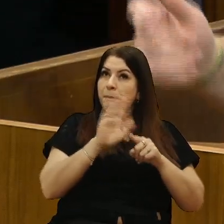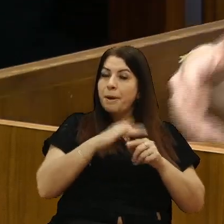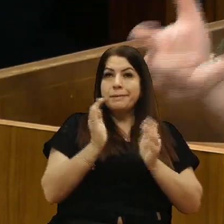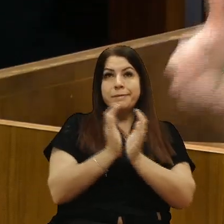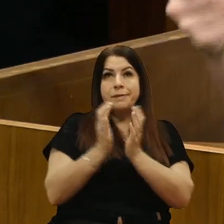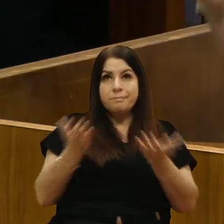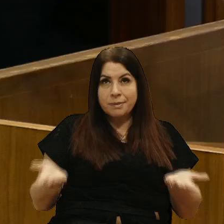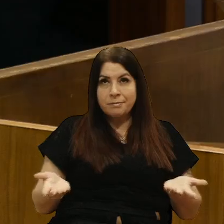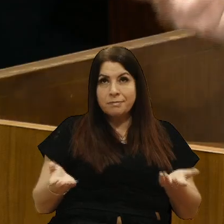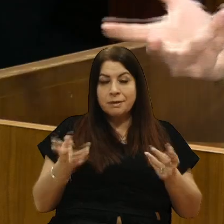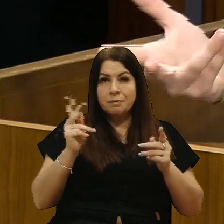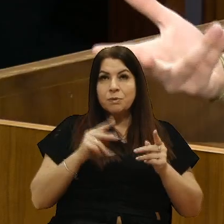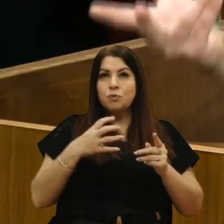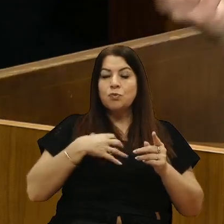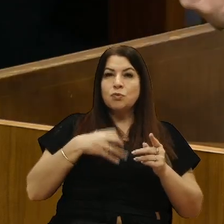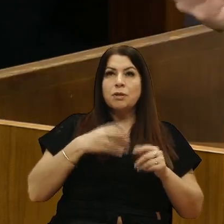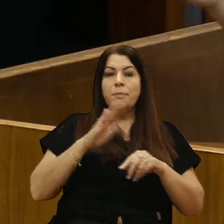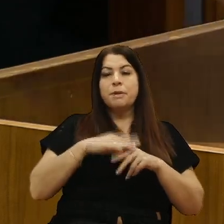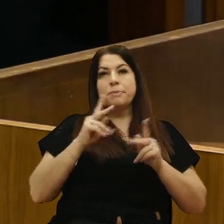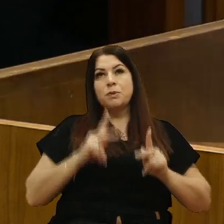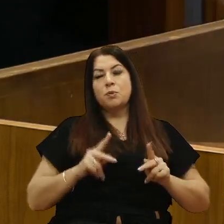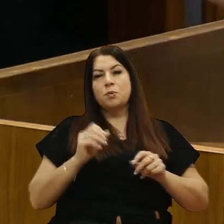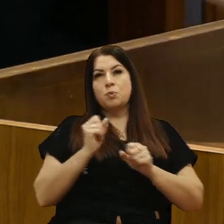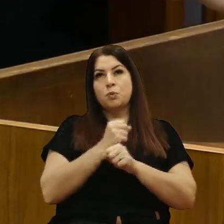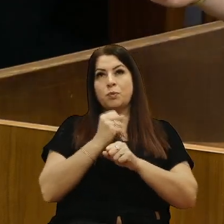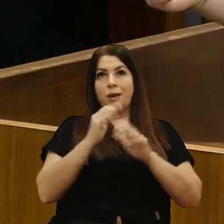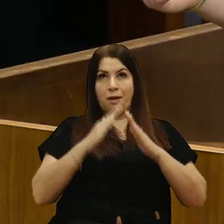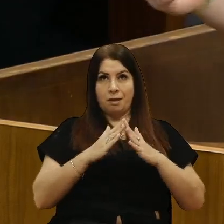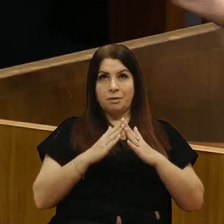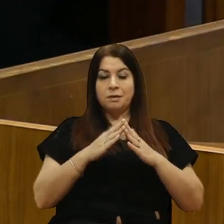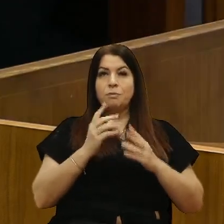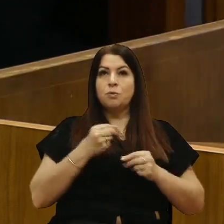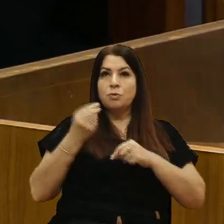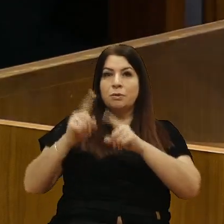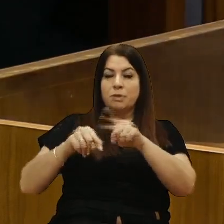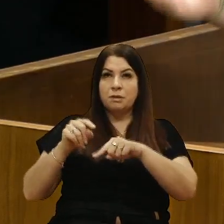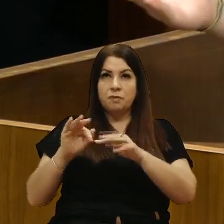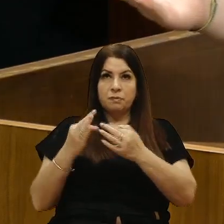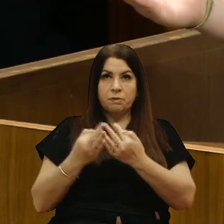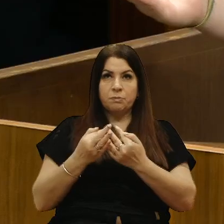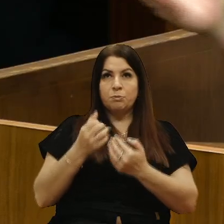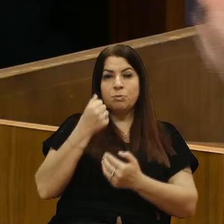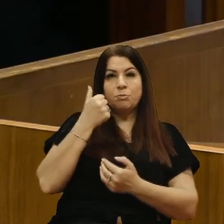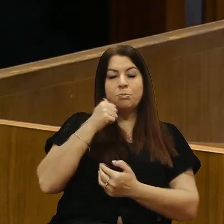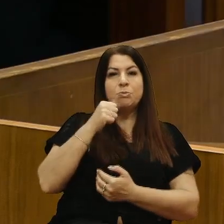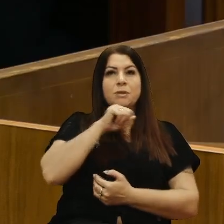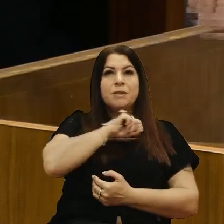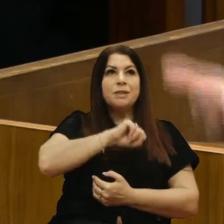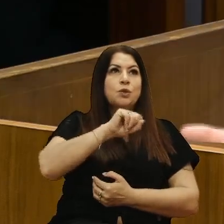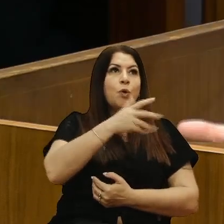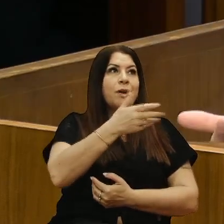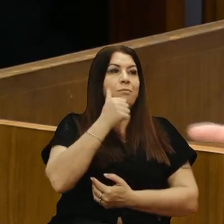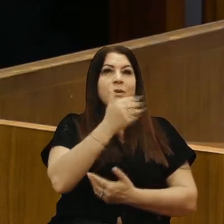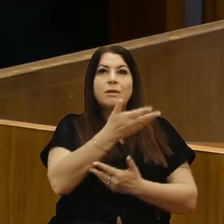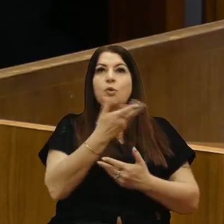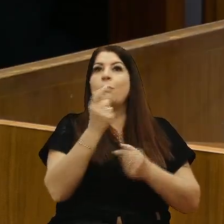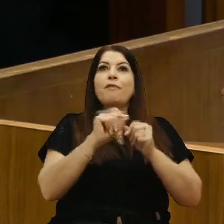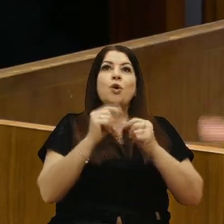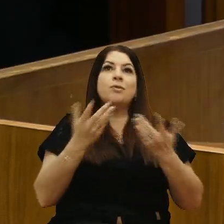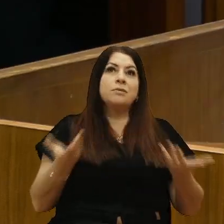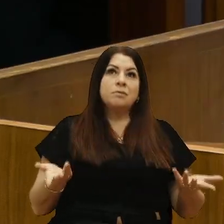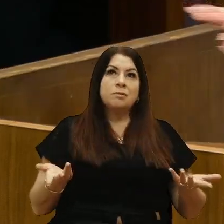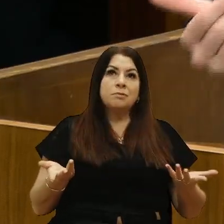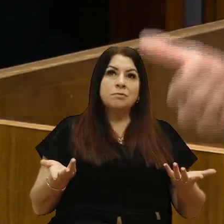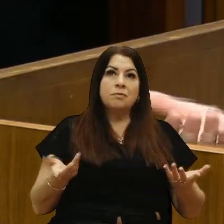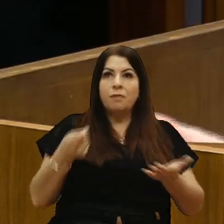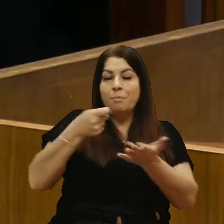equipe, pensar uma forma de ter mais pessoas para construir casa. Porque tu concede material para uma família, uma senhora como essa, como que a senhora vai construir? Ou como que